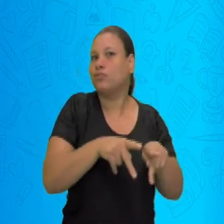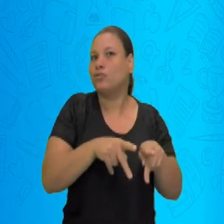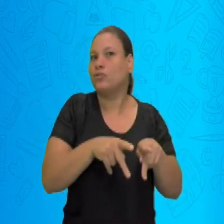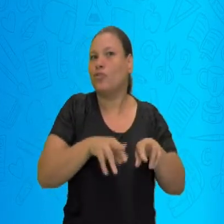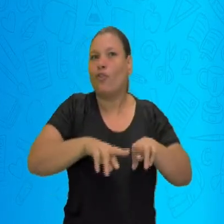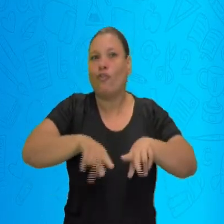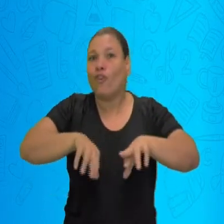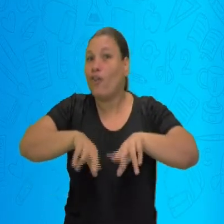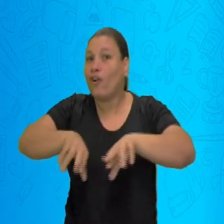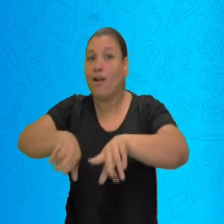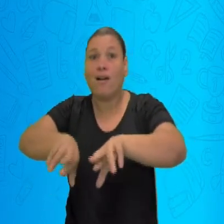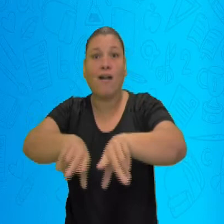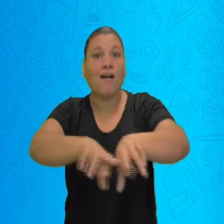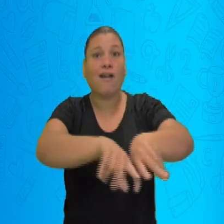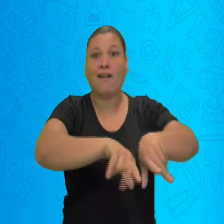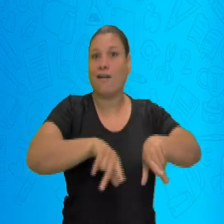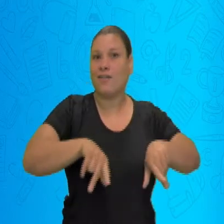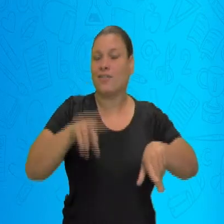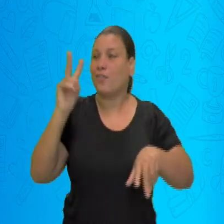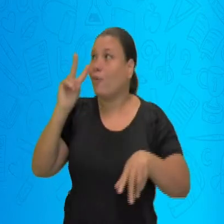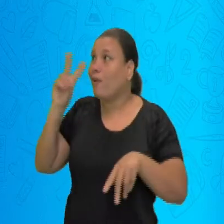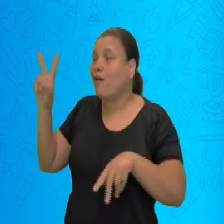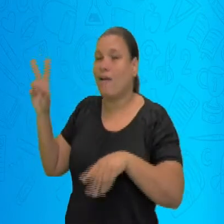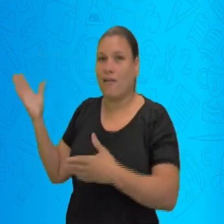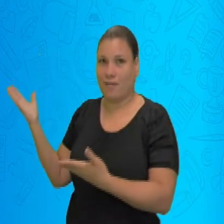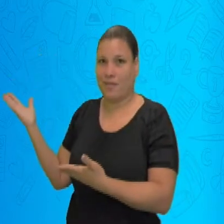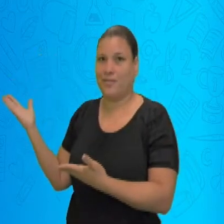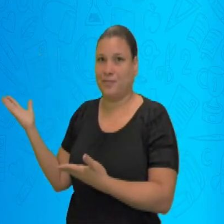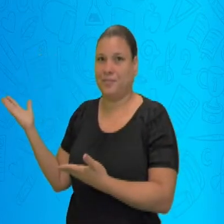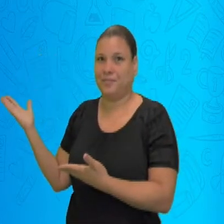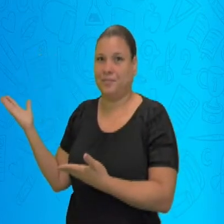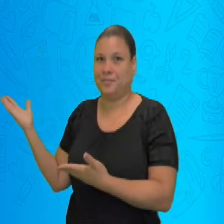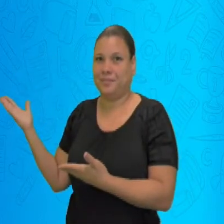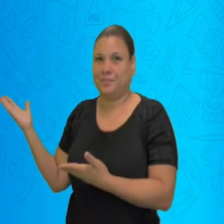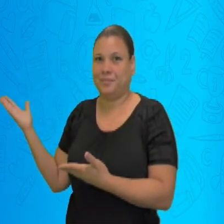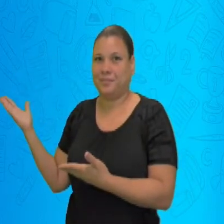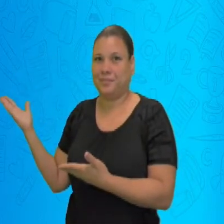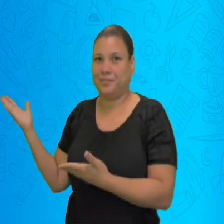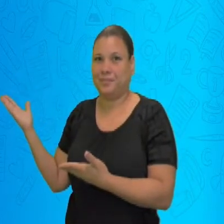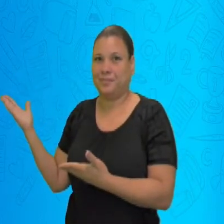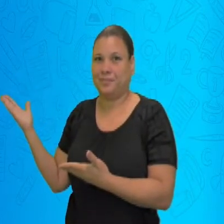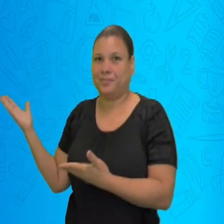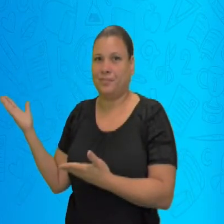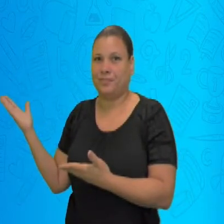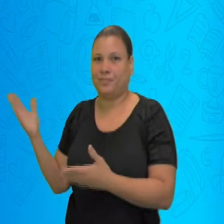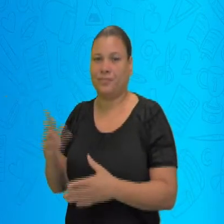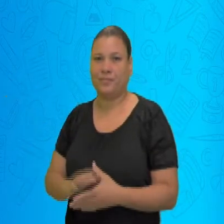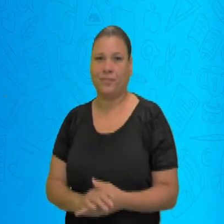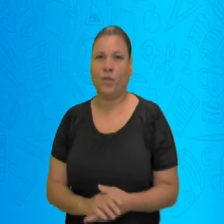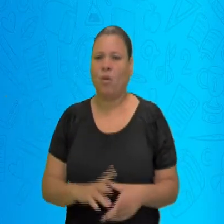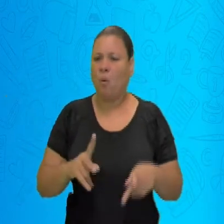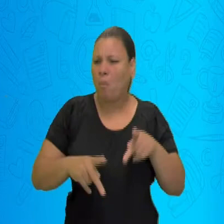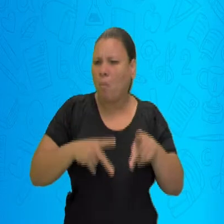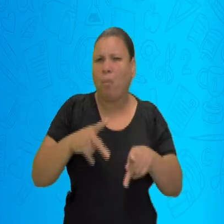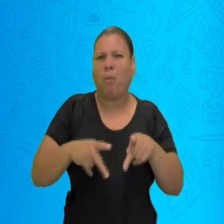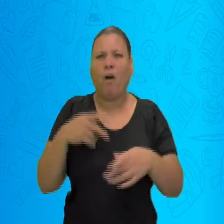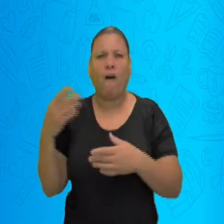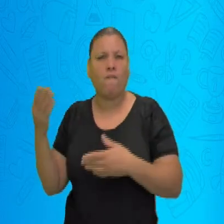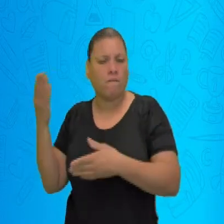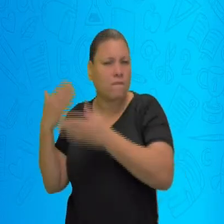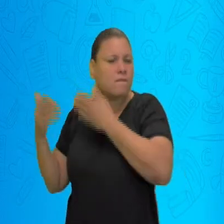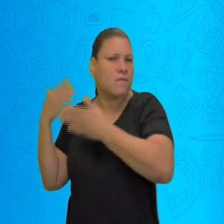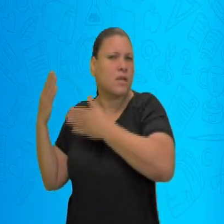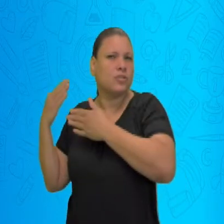vimos, vários povos colonizaram esse continente. Isso